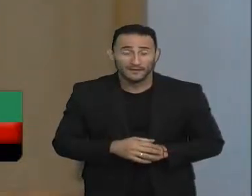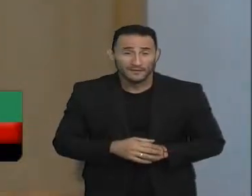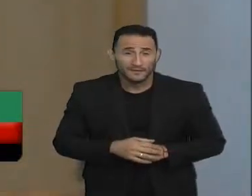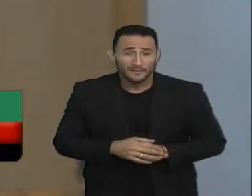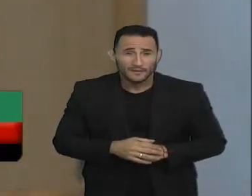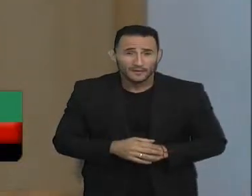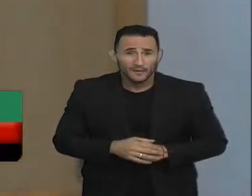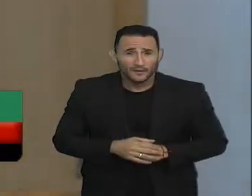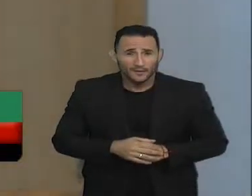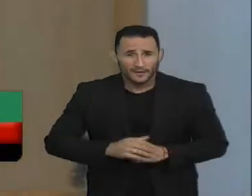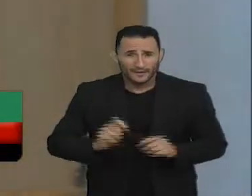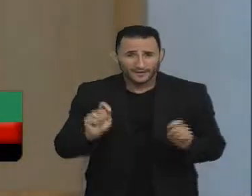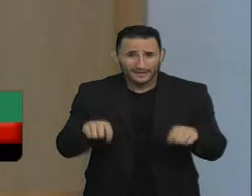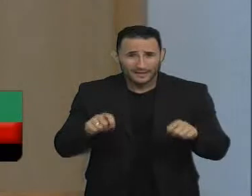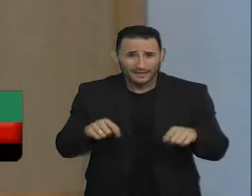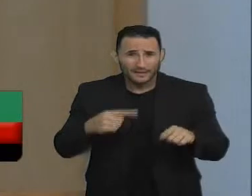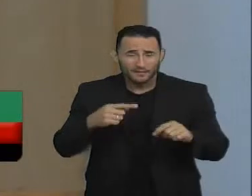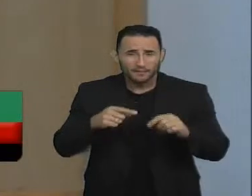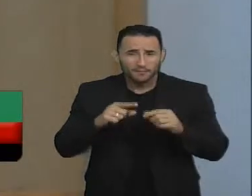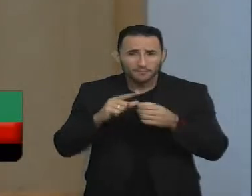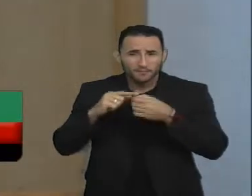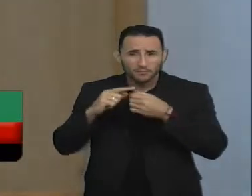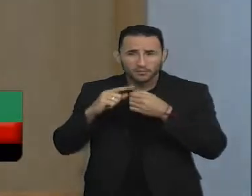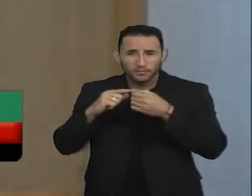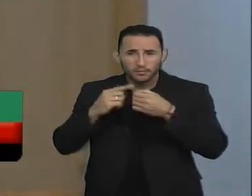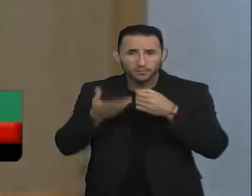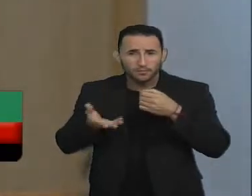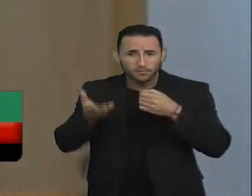Não sei se dá para aumentar um pouco o volume do microfone.